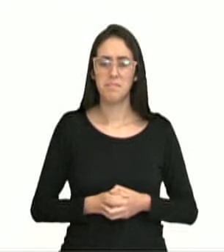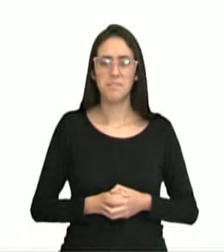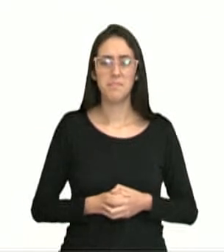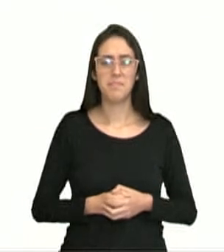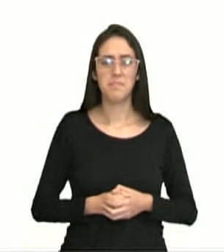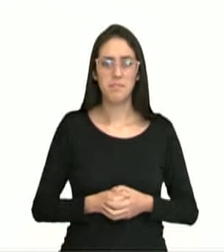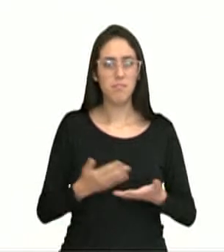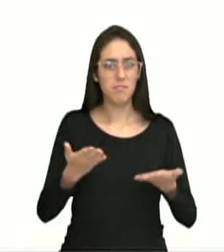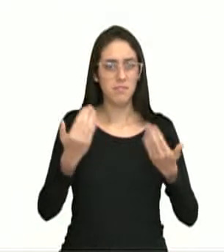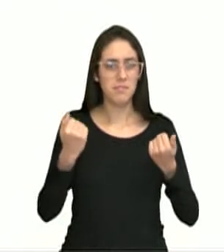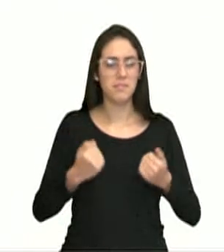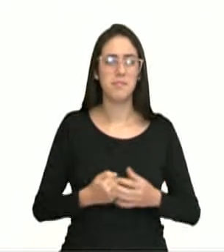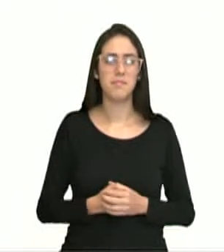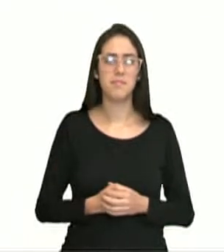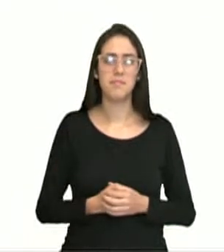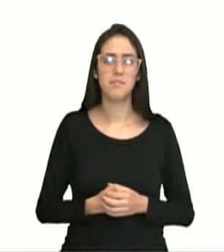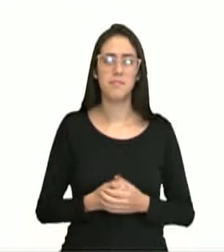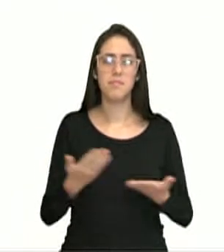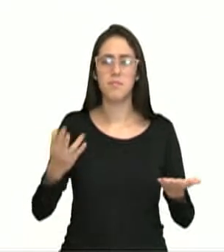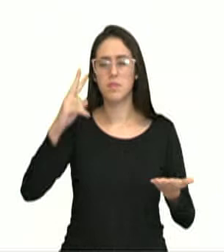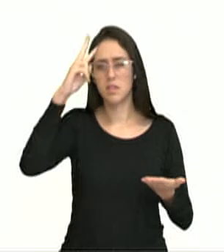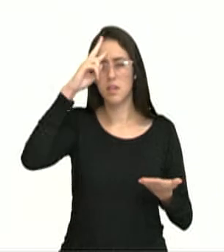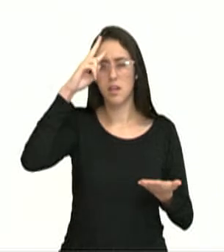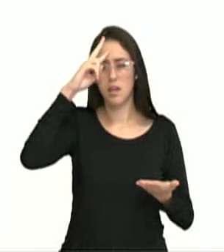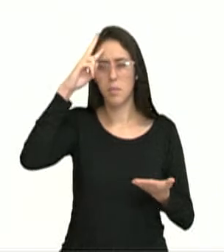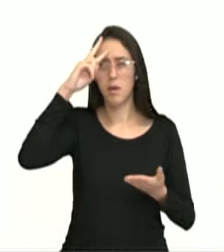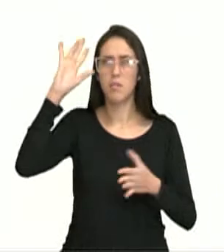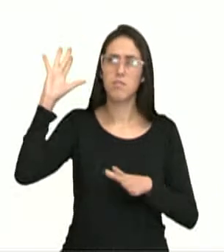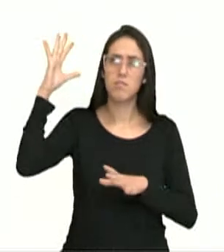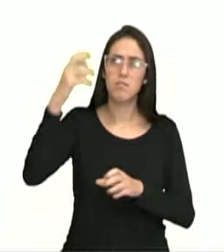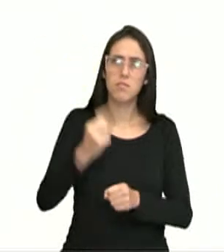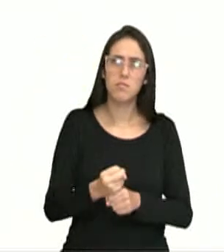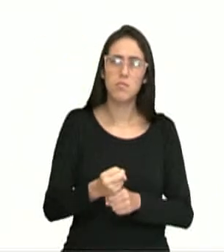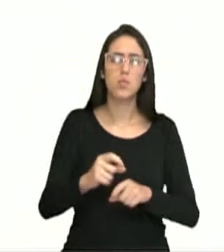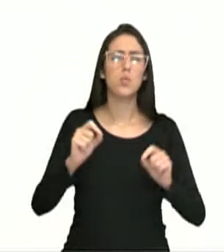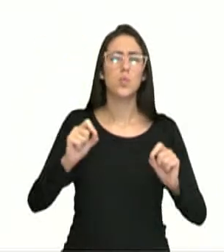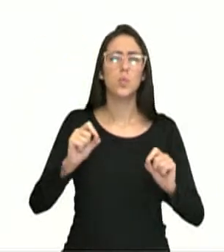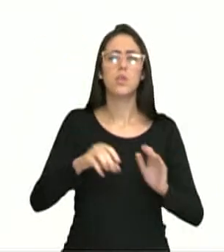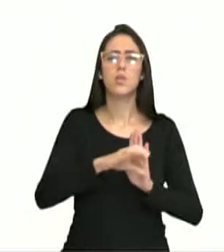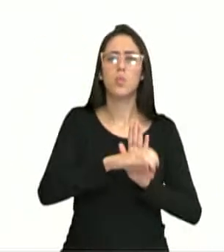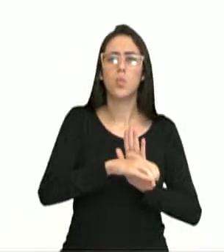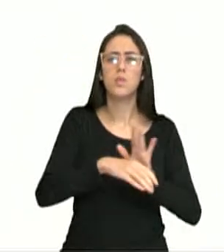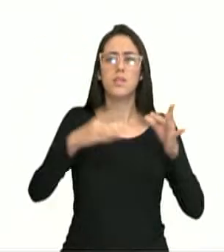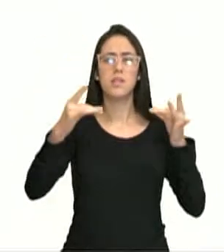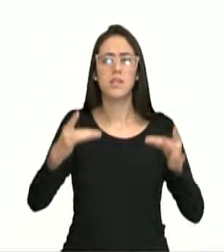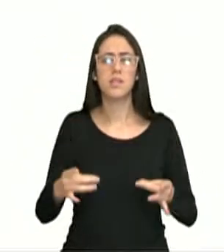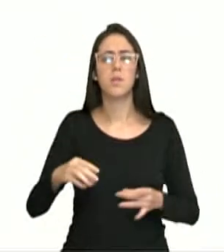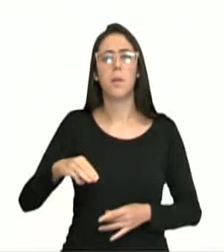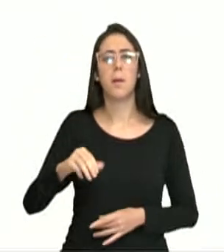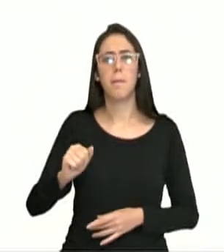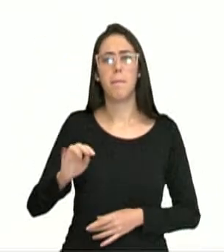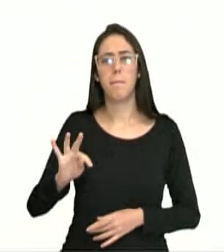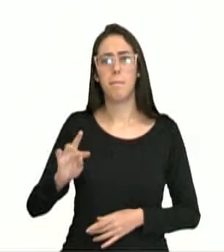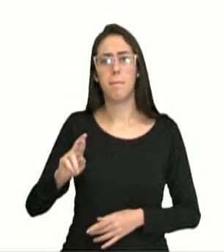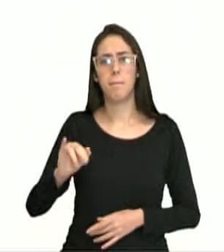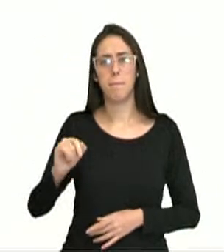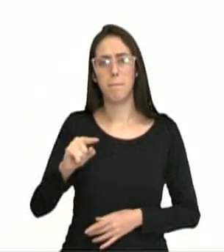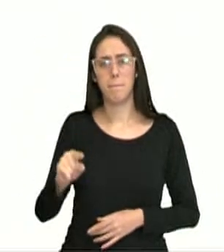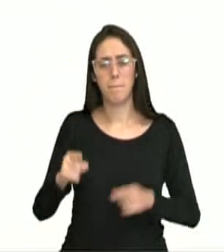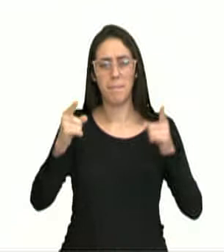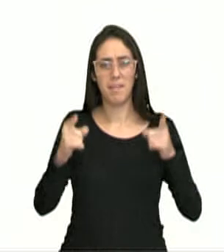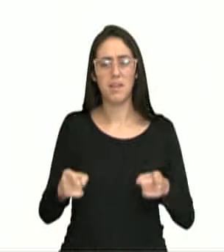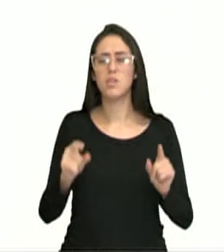Então, vamos lá. Vamos, então, relembrar, o que é a definição de matrizes. Então,